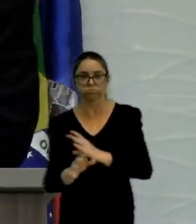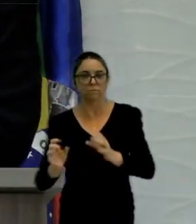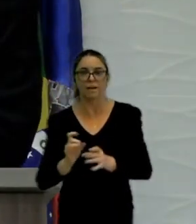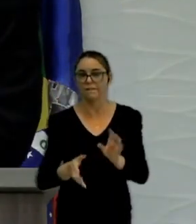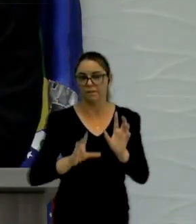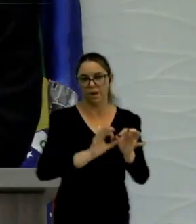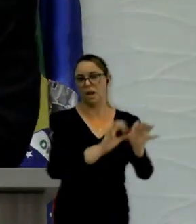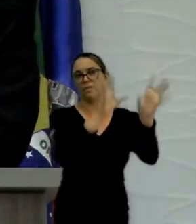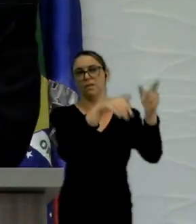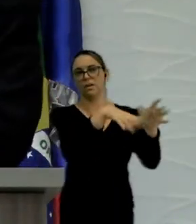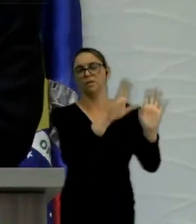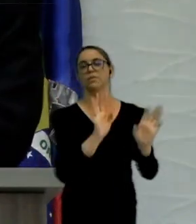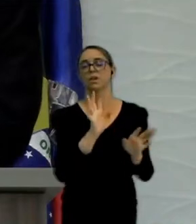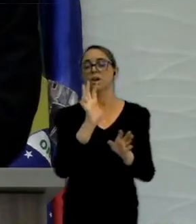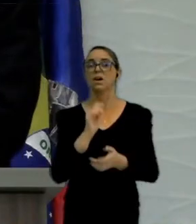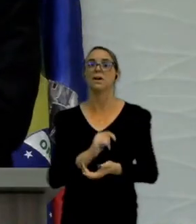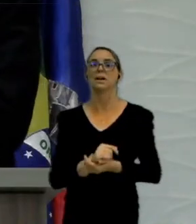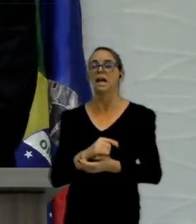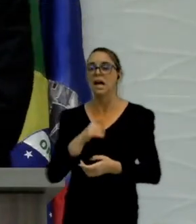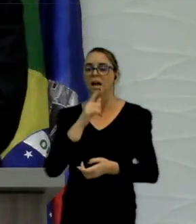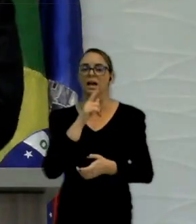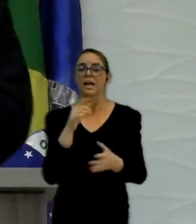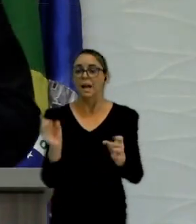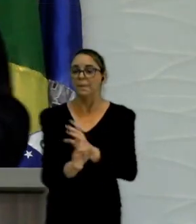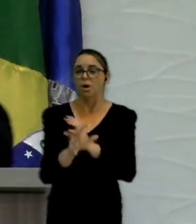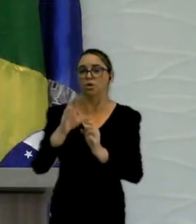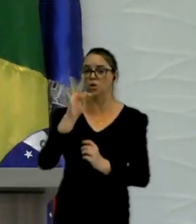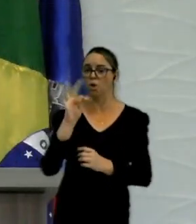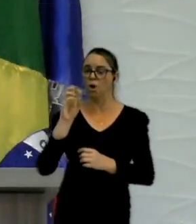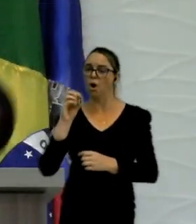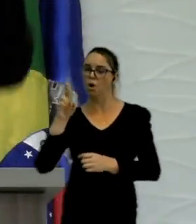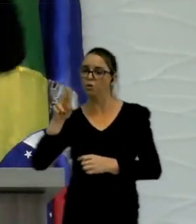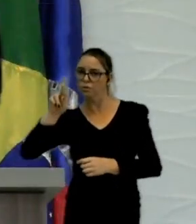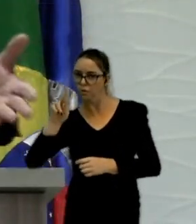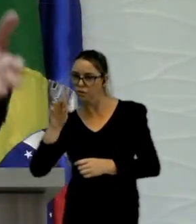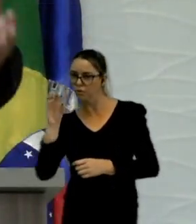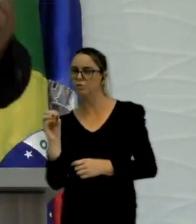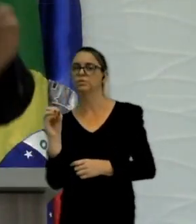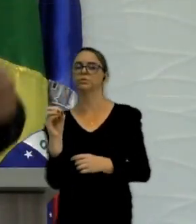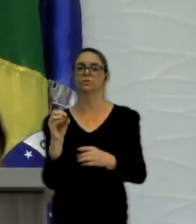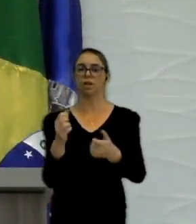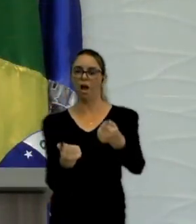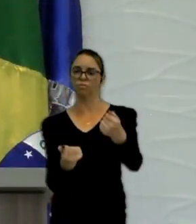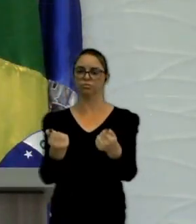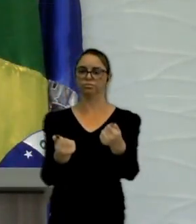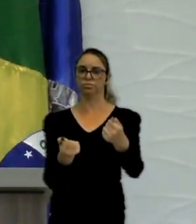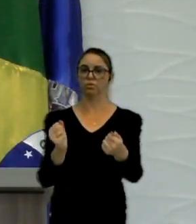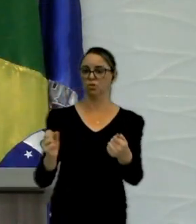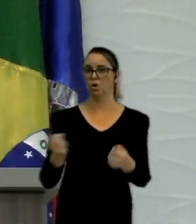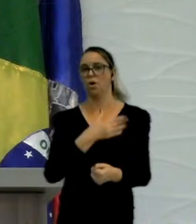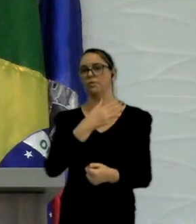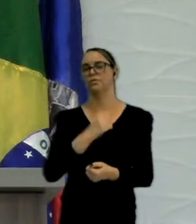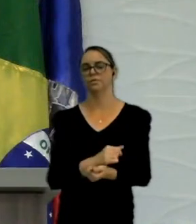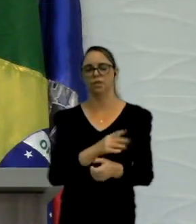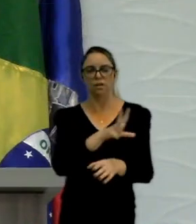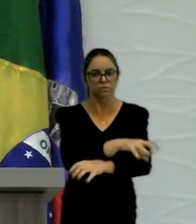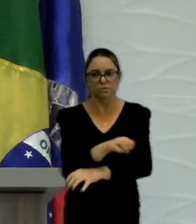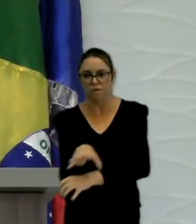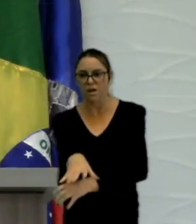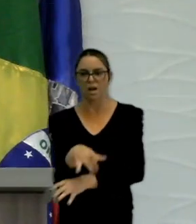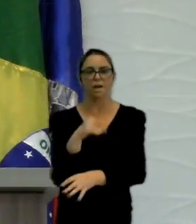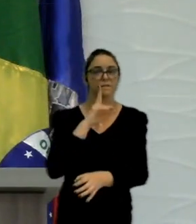com a Toro Nova, transportando pneu de máquina, transportando o que não era para transportar, transportando areia, transportando brita, que eu vi várias